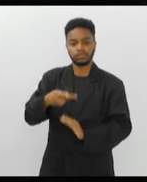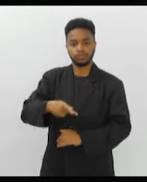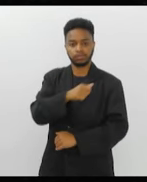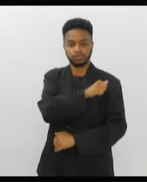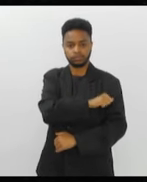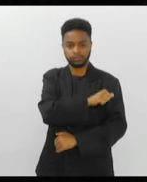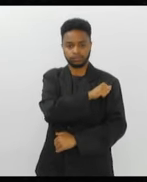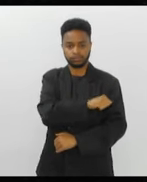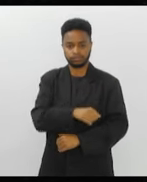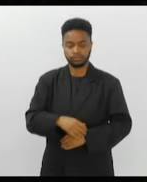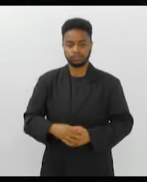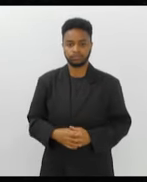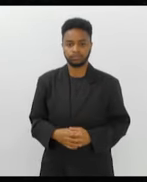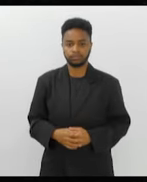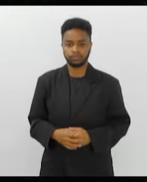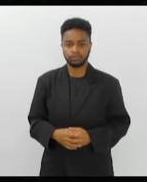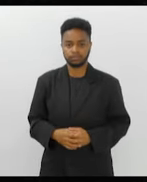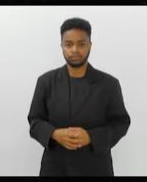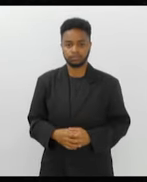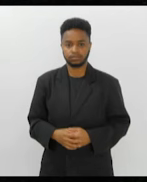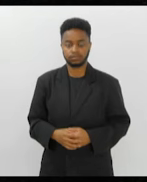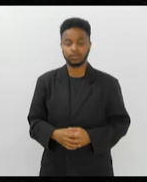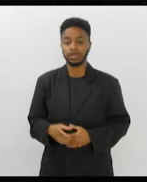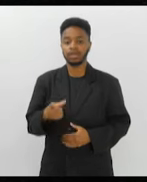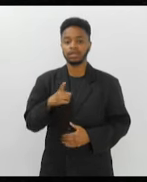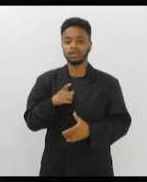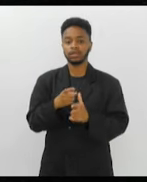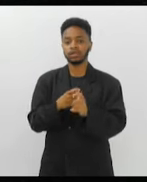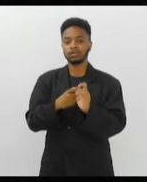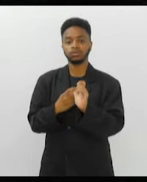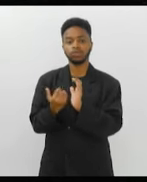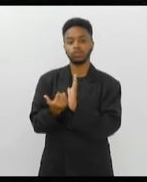estado do Rio de Janeiro, superior a